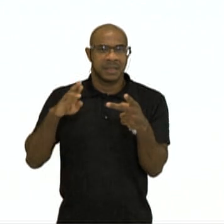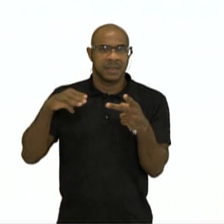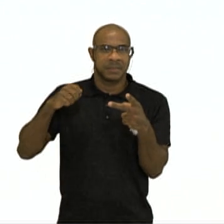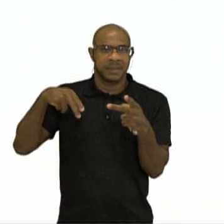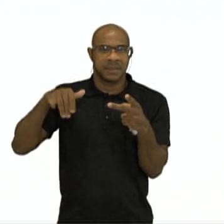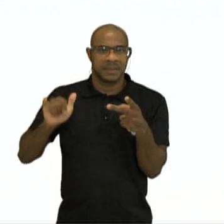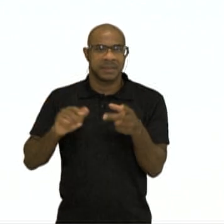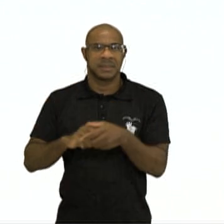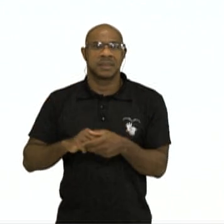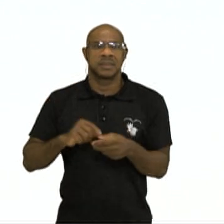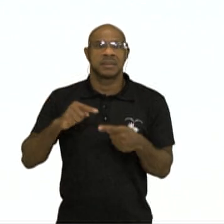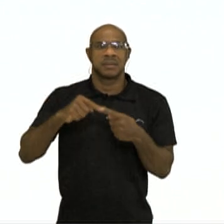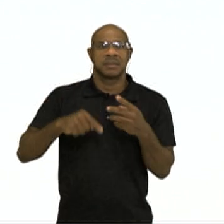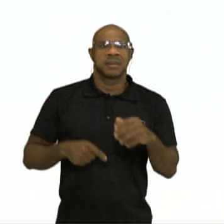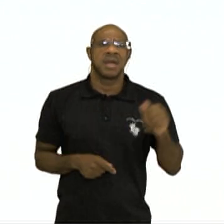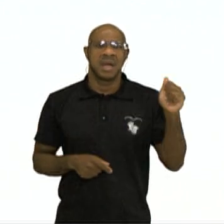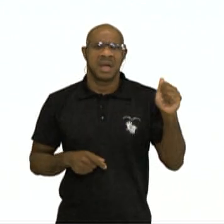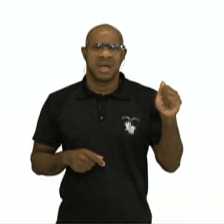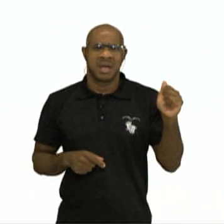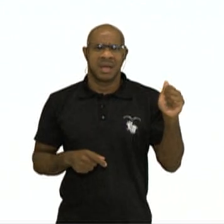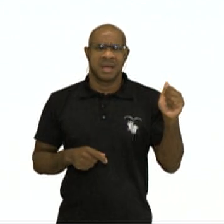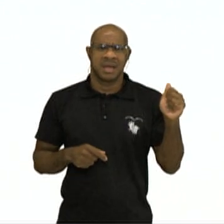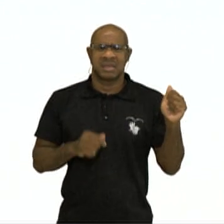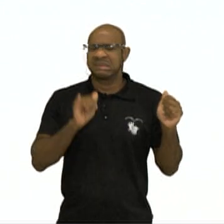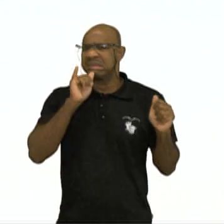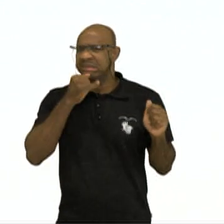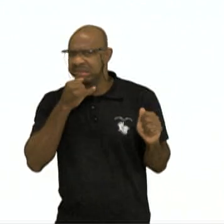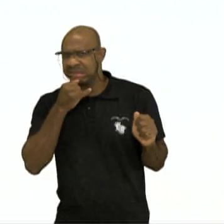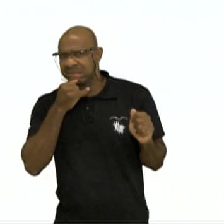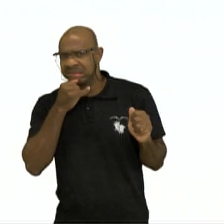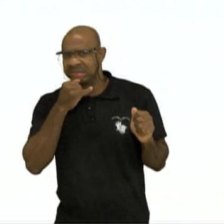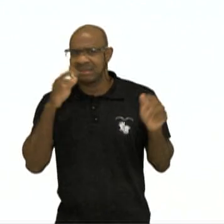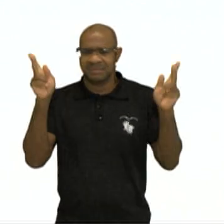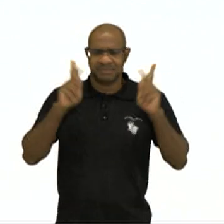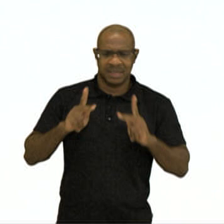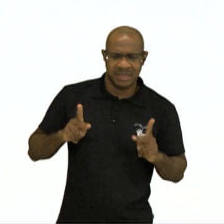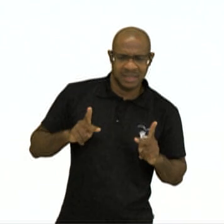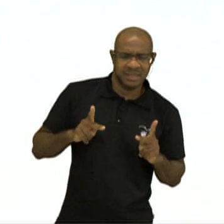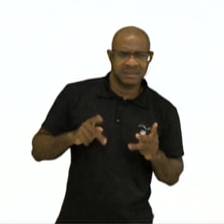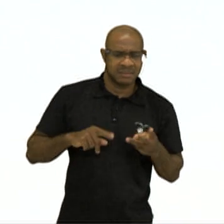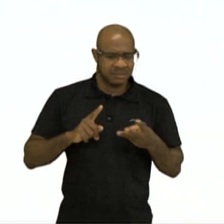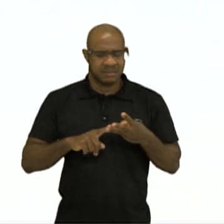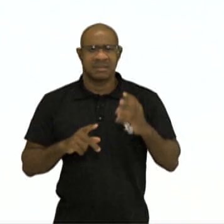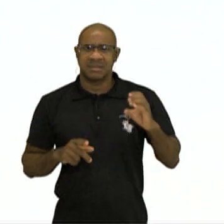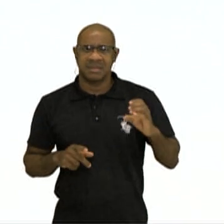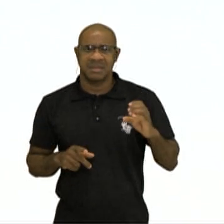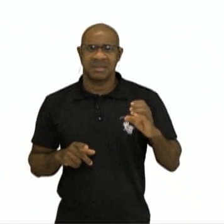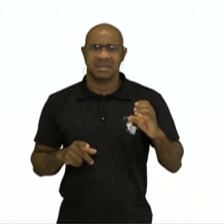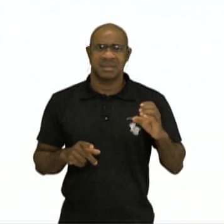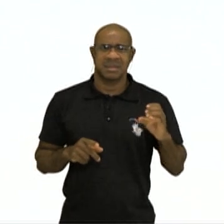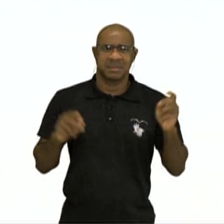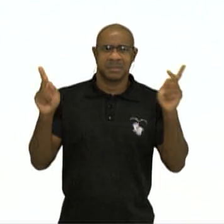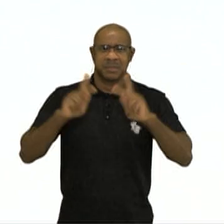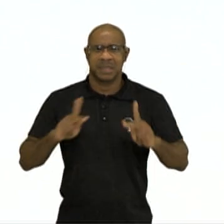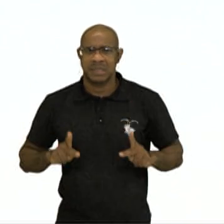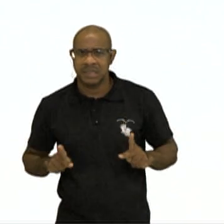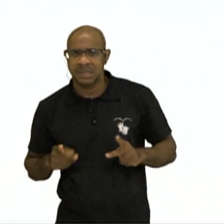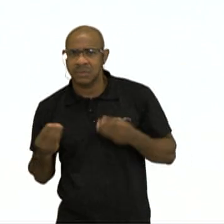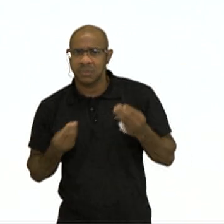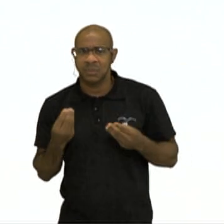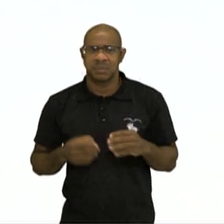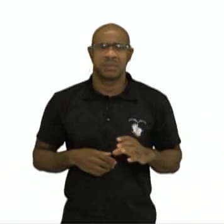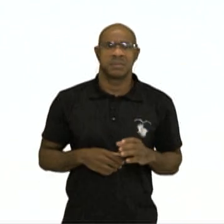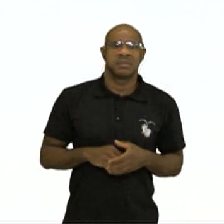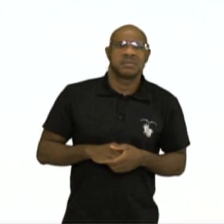A, harmonia e tristeza, letra B, paz e harmonia, letra C, harmonia e paz, letra